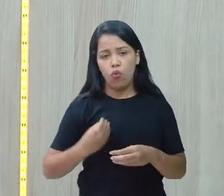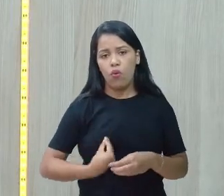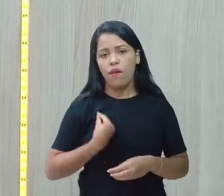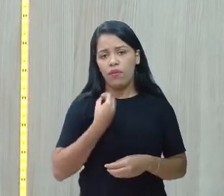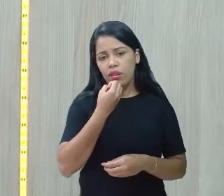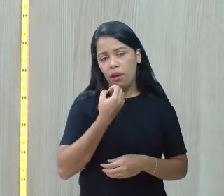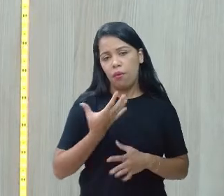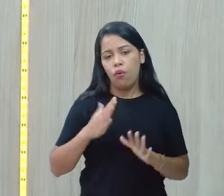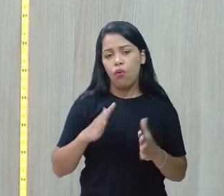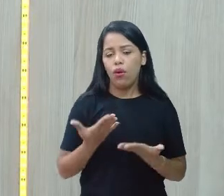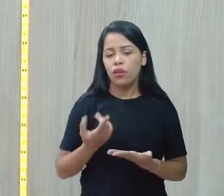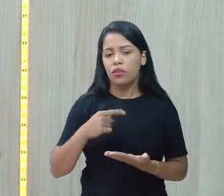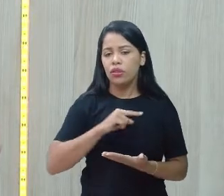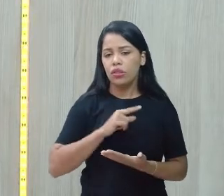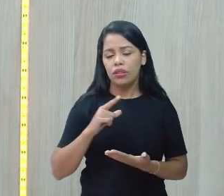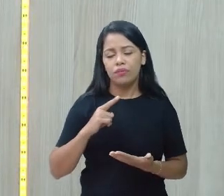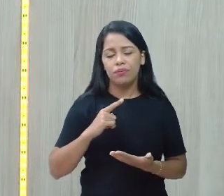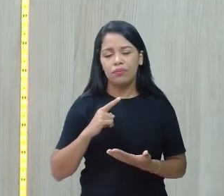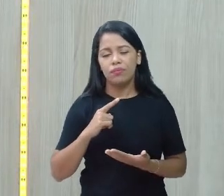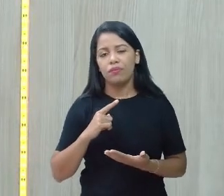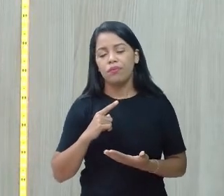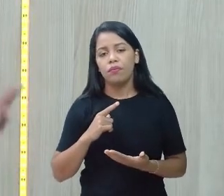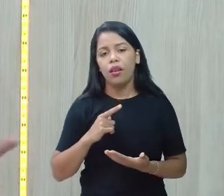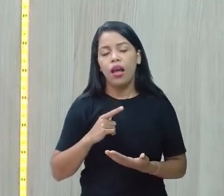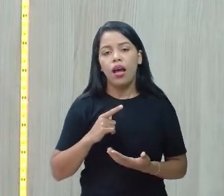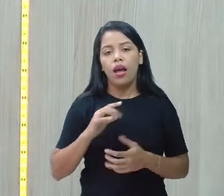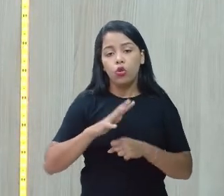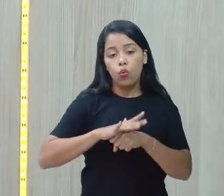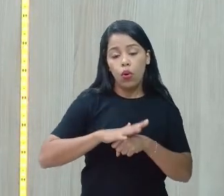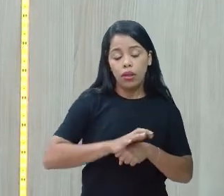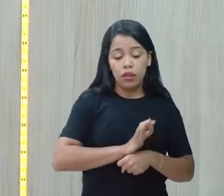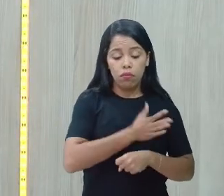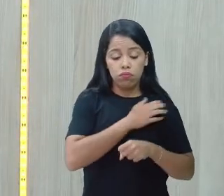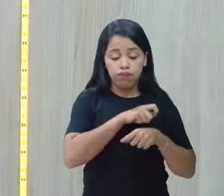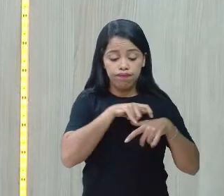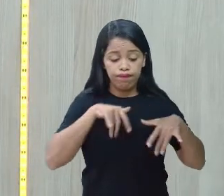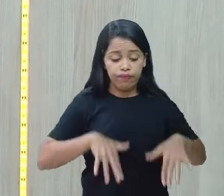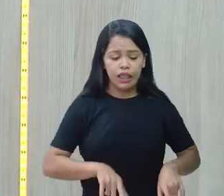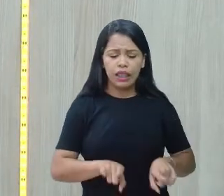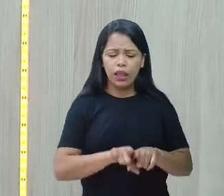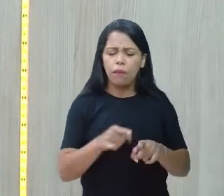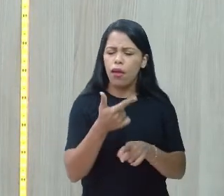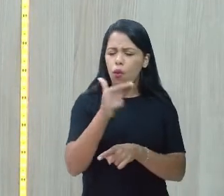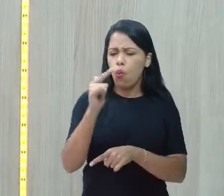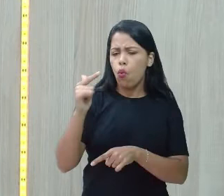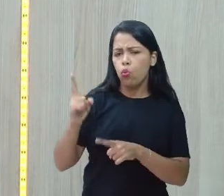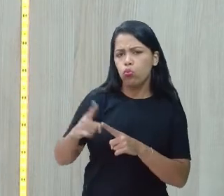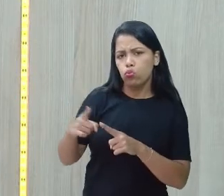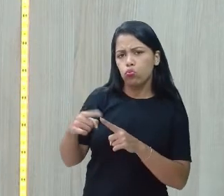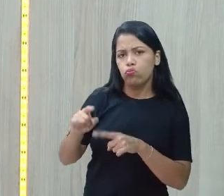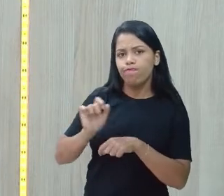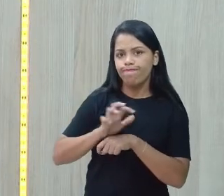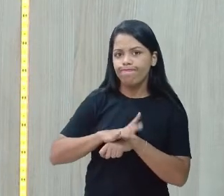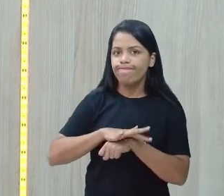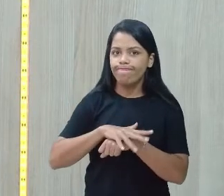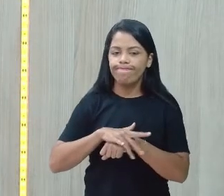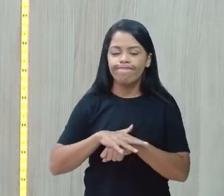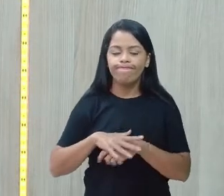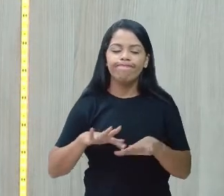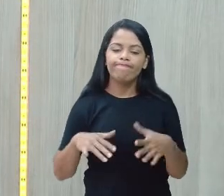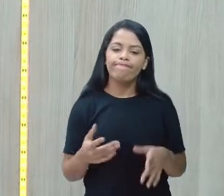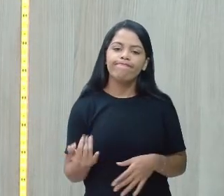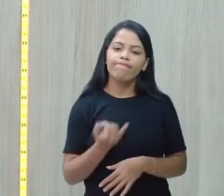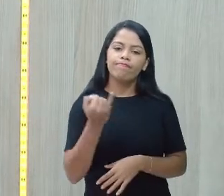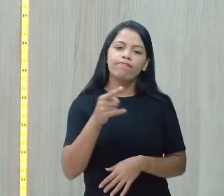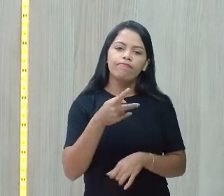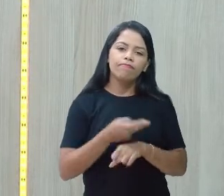isso serve para doenças cardiovasculares e também uma série de outras doenças. Então, é muito importante procurar um clínico e